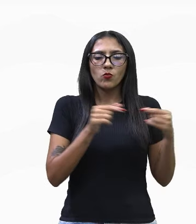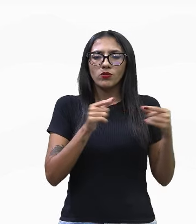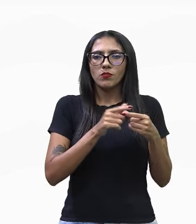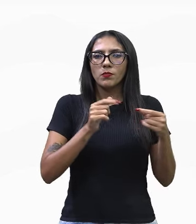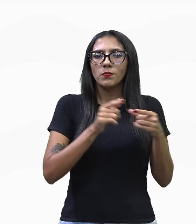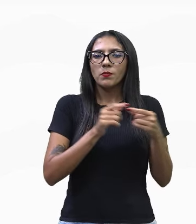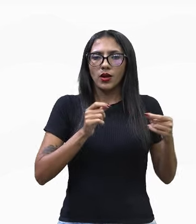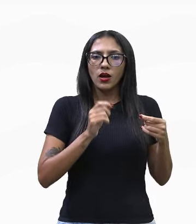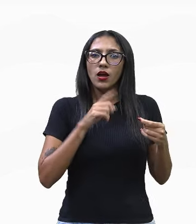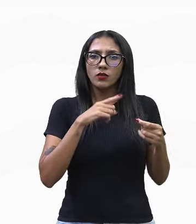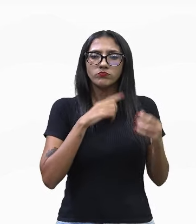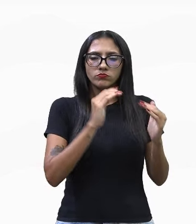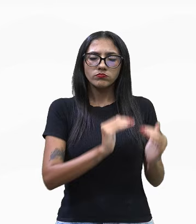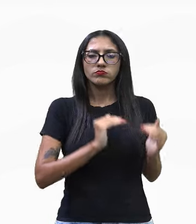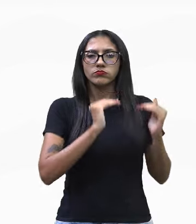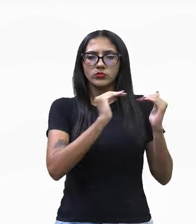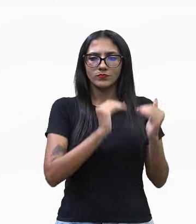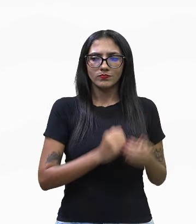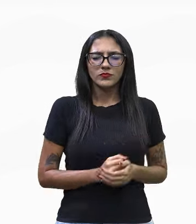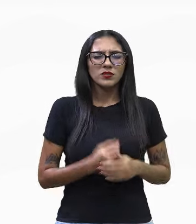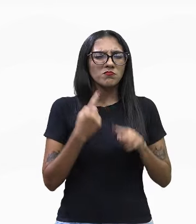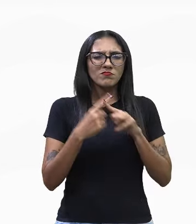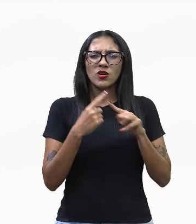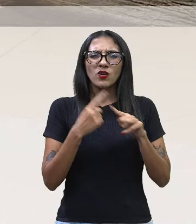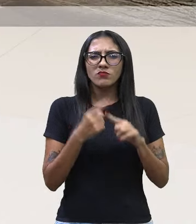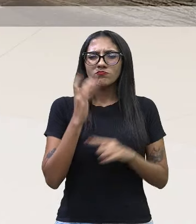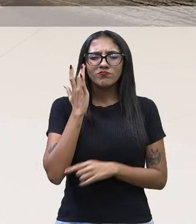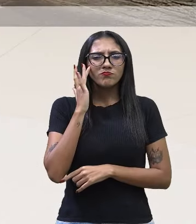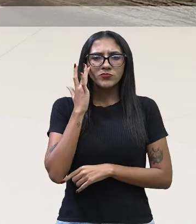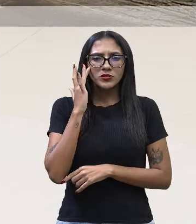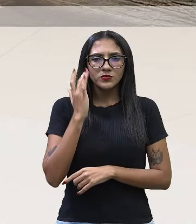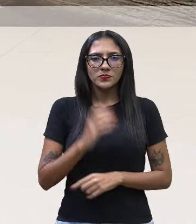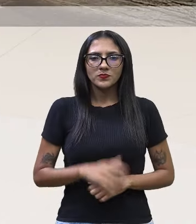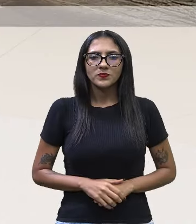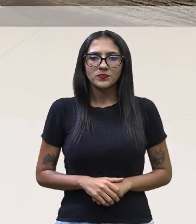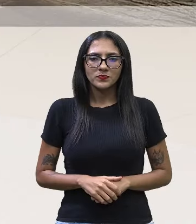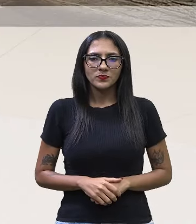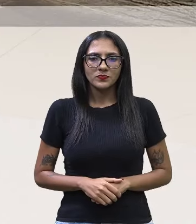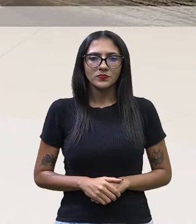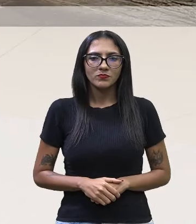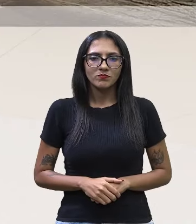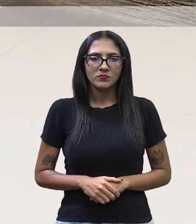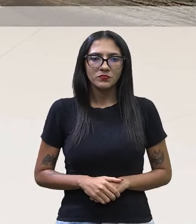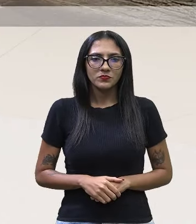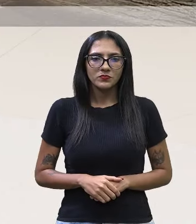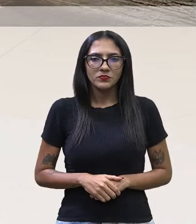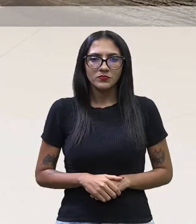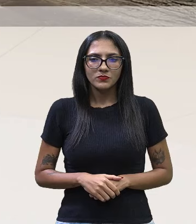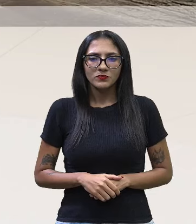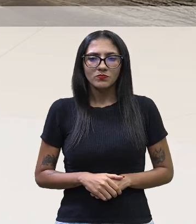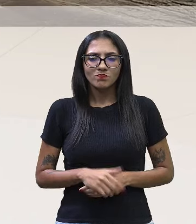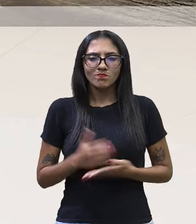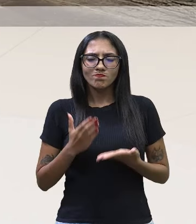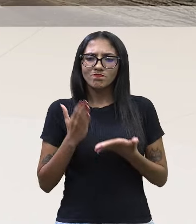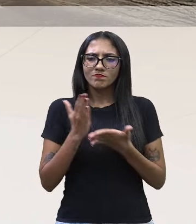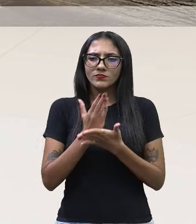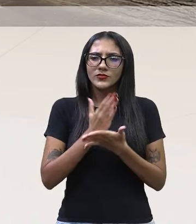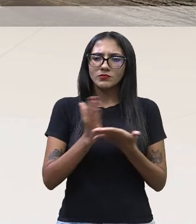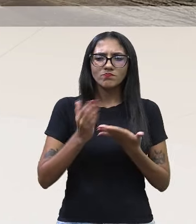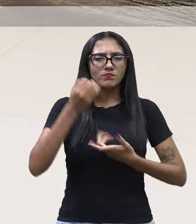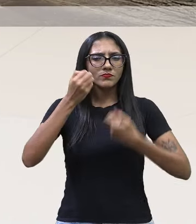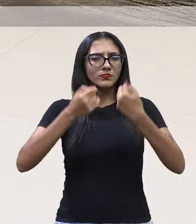considerado alto mas por que será não é professor porque ser eu não sei Quest que nós acabamos de discutir aqui